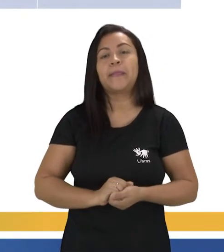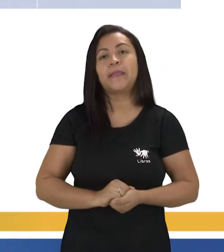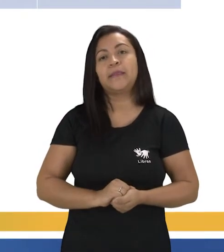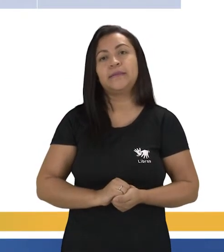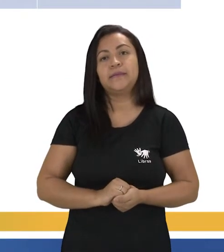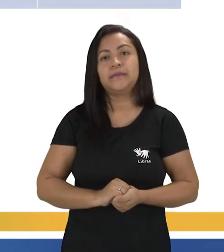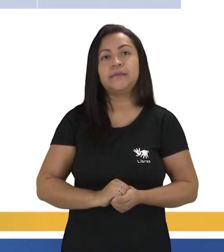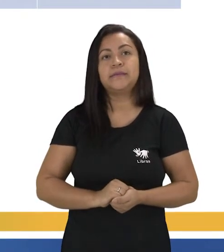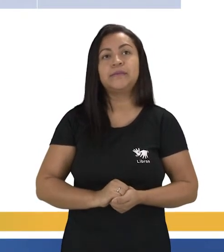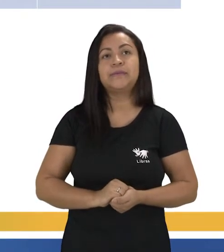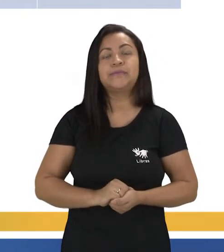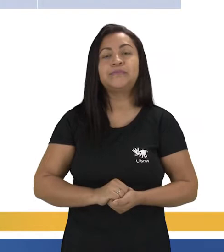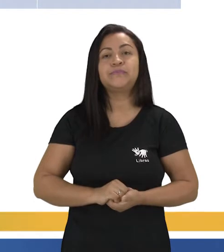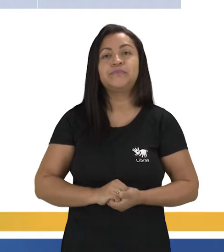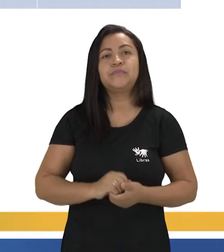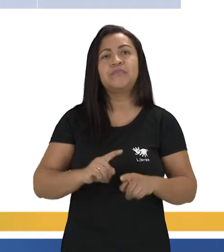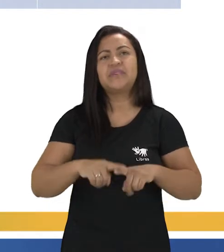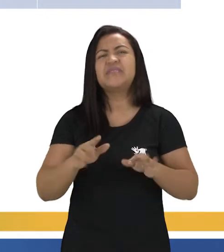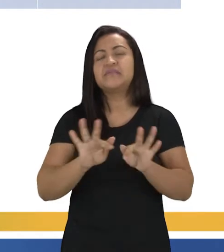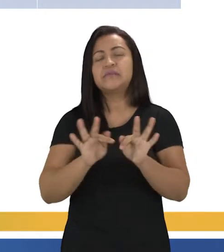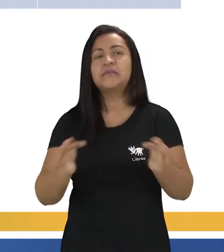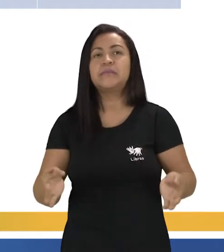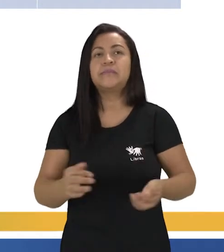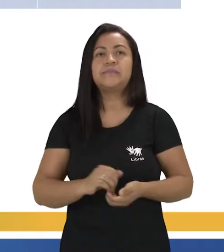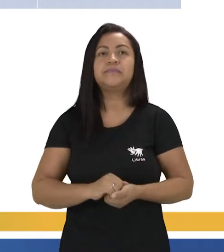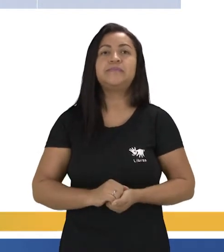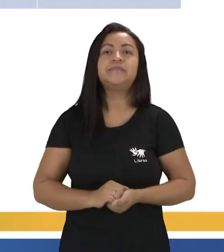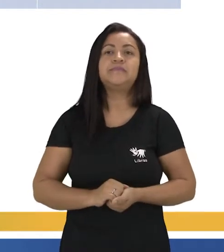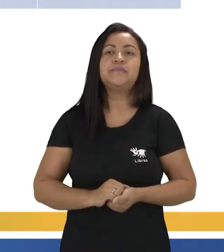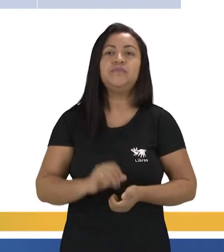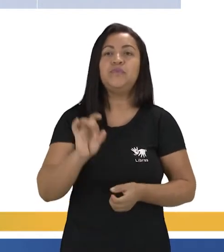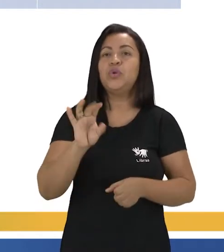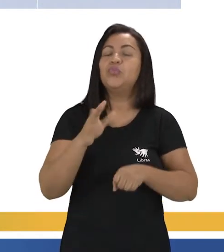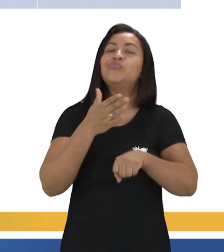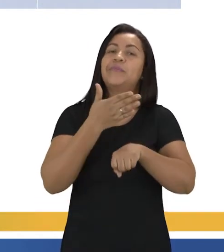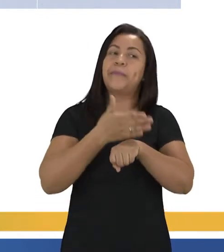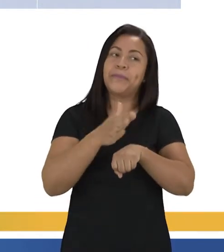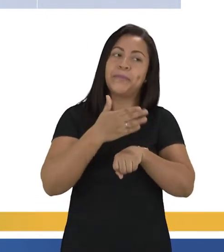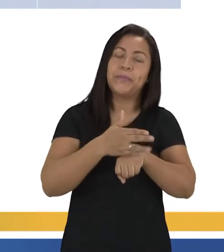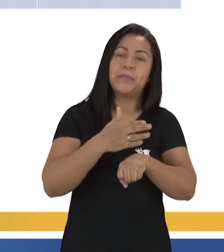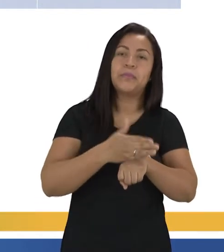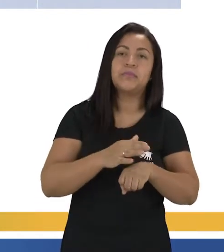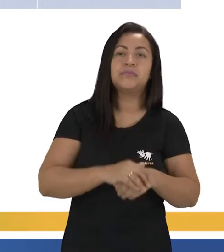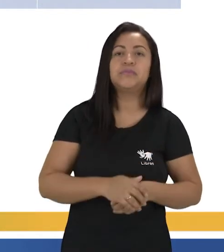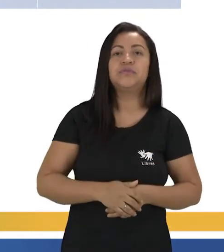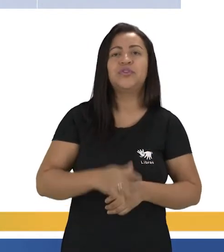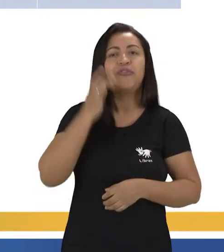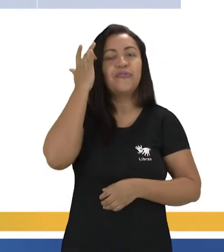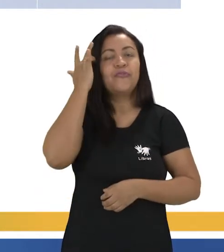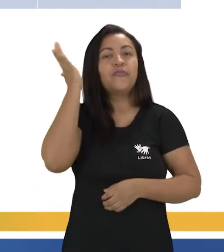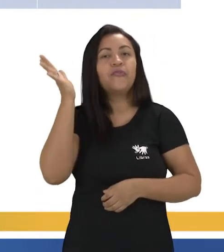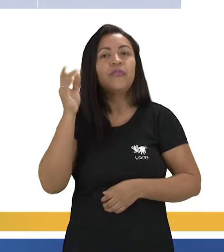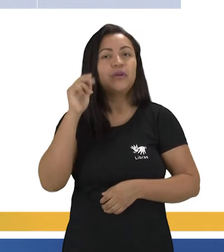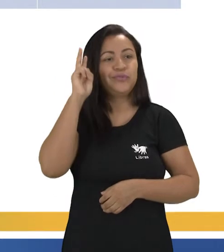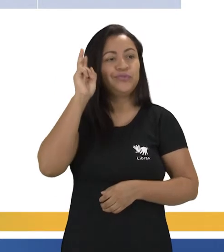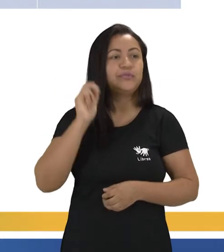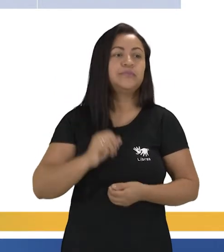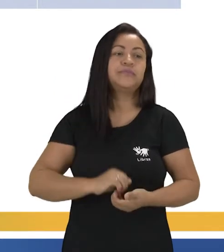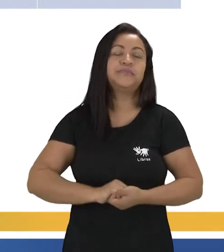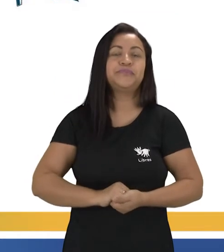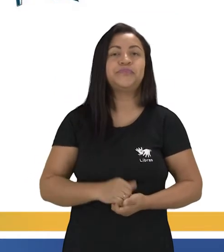mas é bem simples. Com um pouquinho de prática, vocês vão ver que é uma coisa fácil de lembrar. Tudo bem?